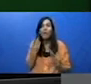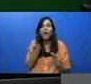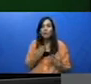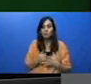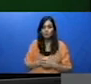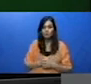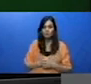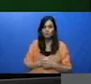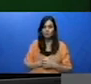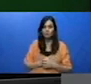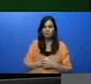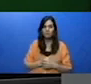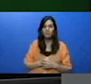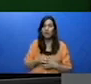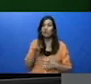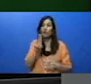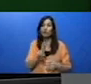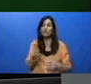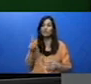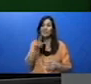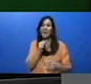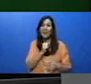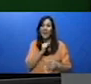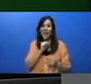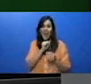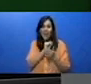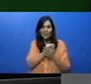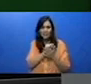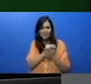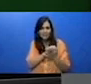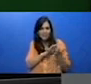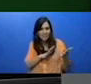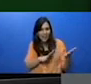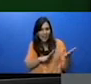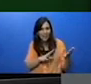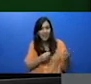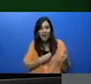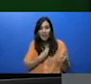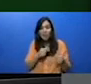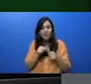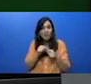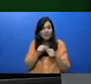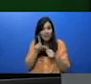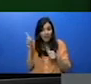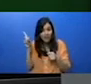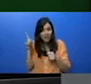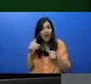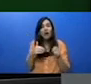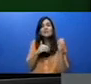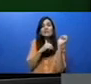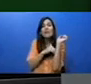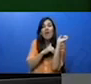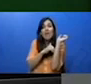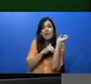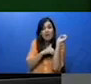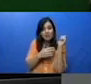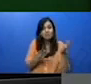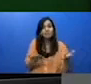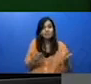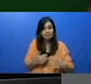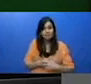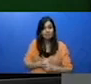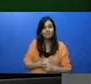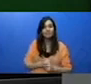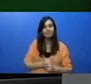Nós utilizaremos aquela atividade na nossa vida real para fazer esse tipo de coisa, sendo que nós não podemos repetir